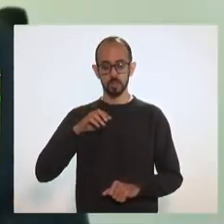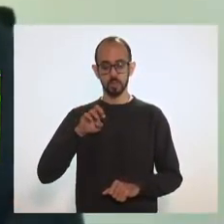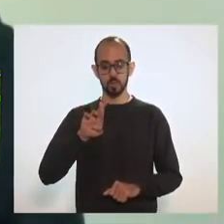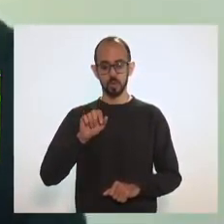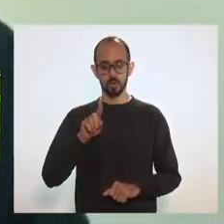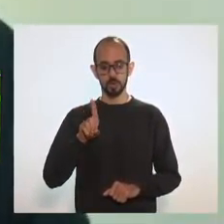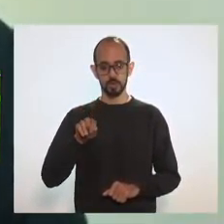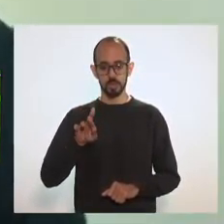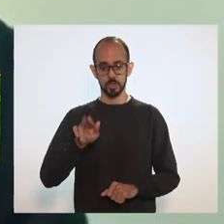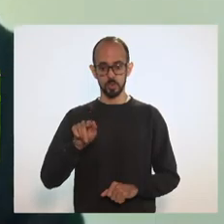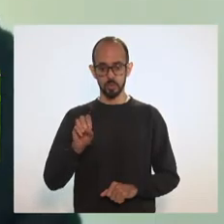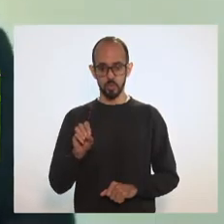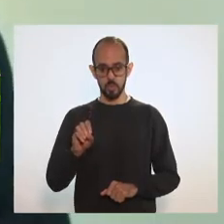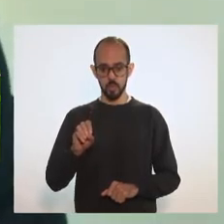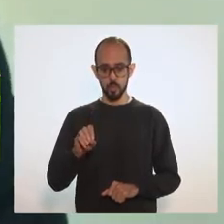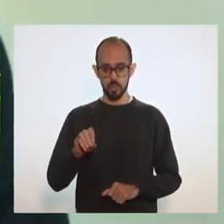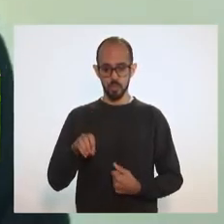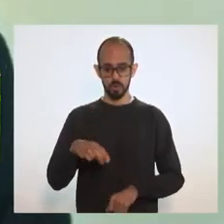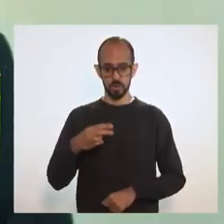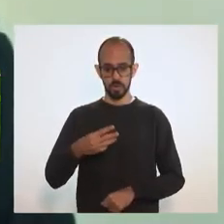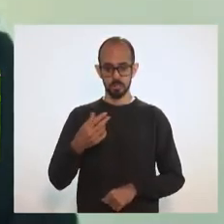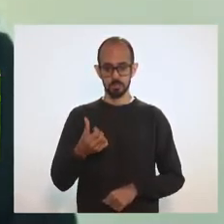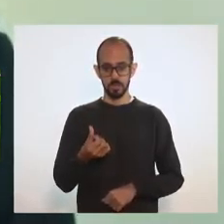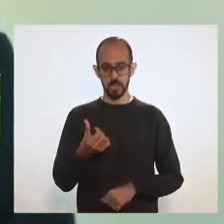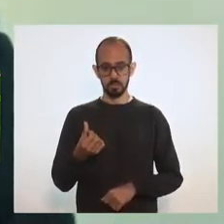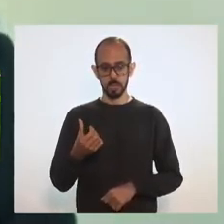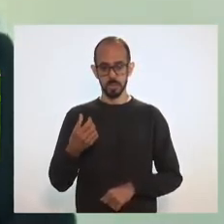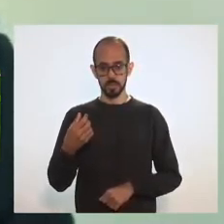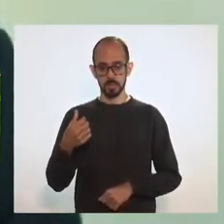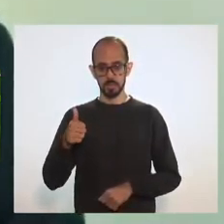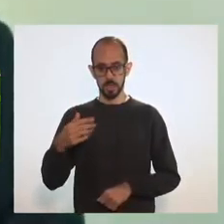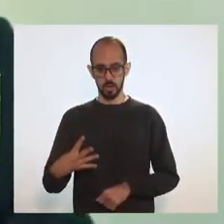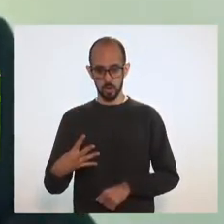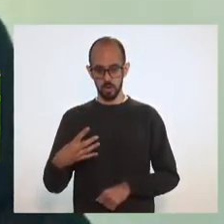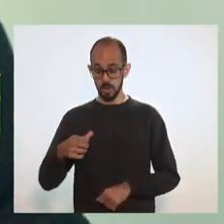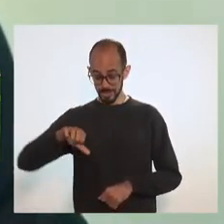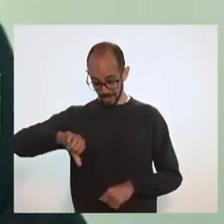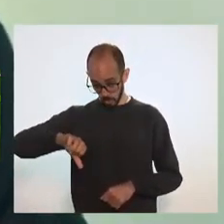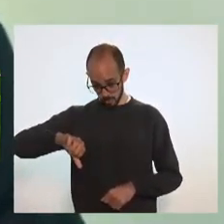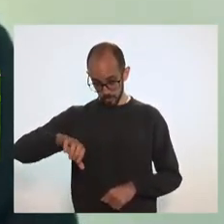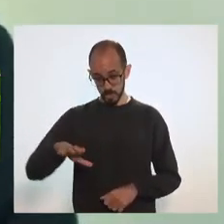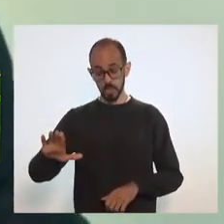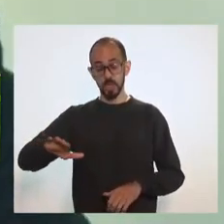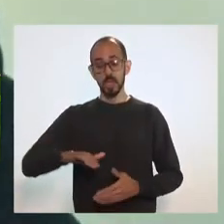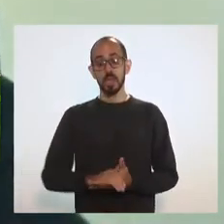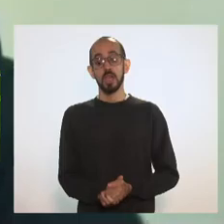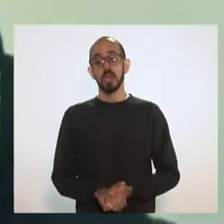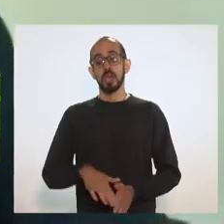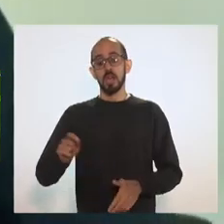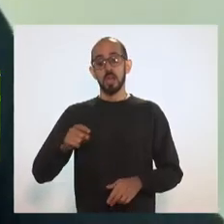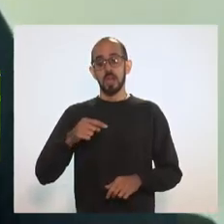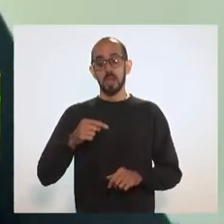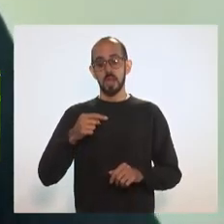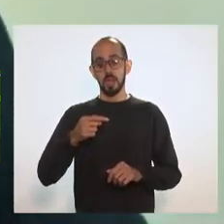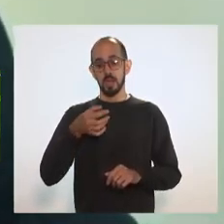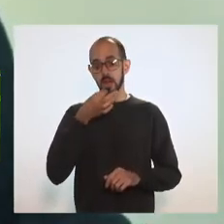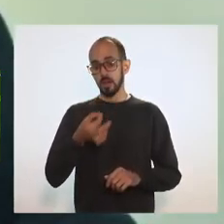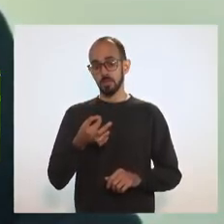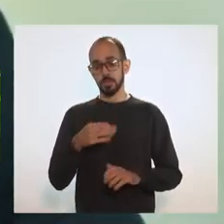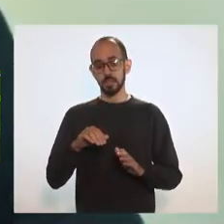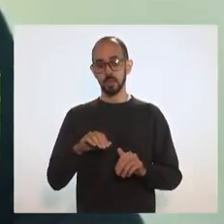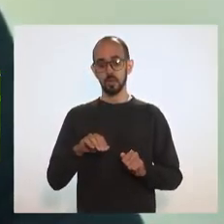Não, nem precisa, nem precisa. Ok, exatamente por isso. Obrigado. Ok, concedido o pedido de vista.